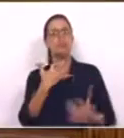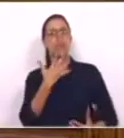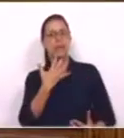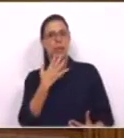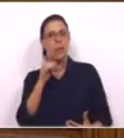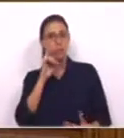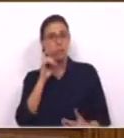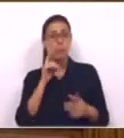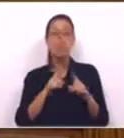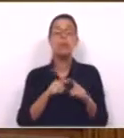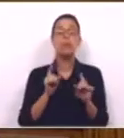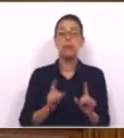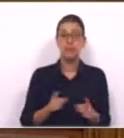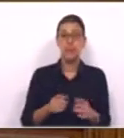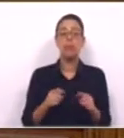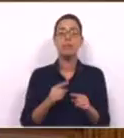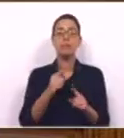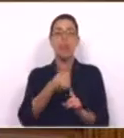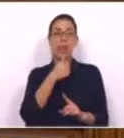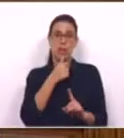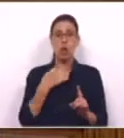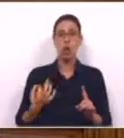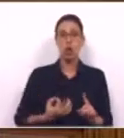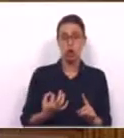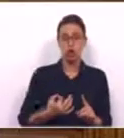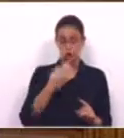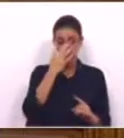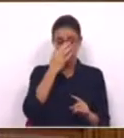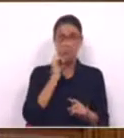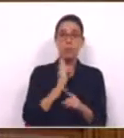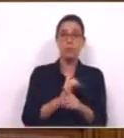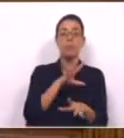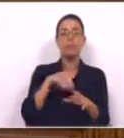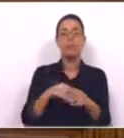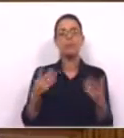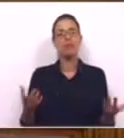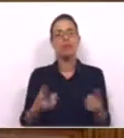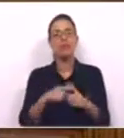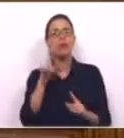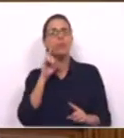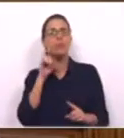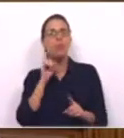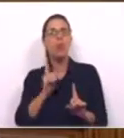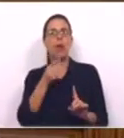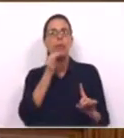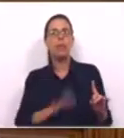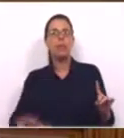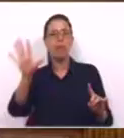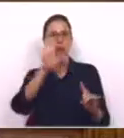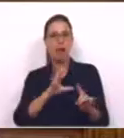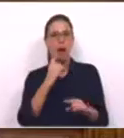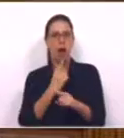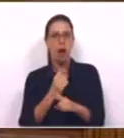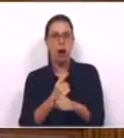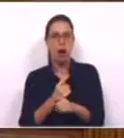precaução tomaram justamente essa decisão e nesse quadro por uma questão de salvaguarda do território